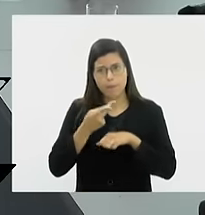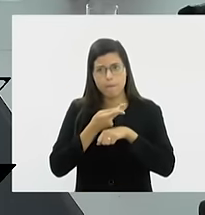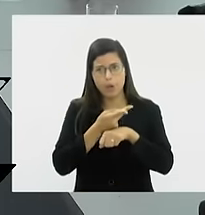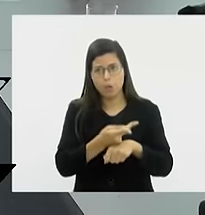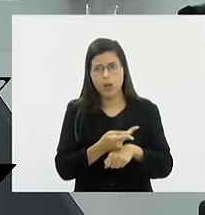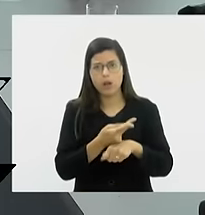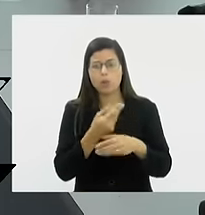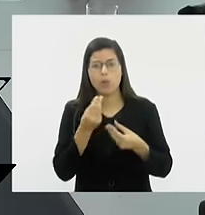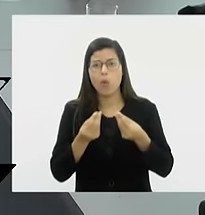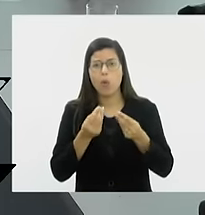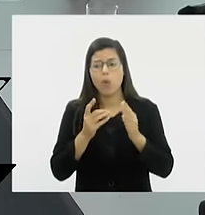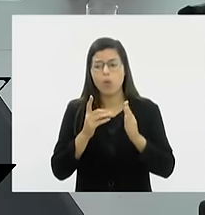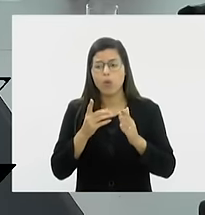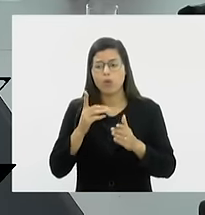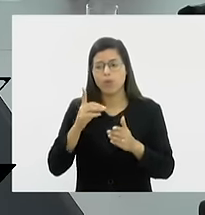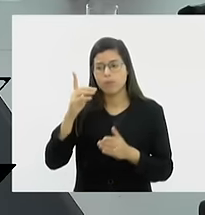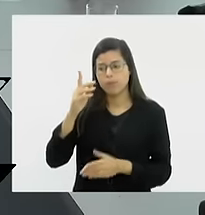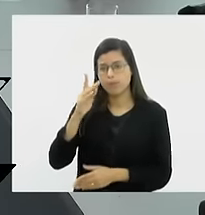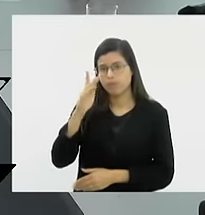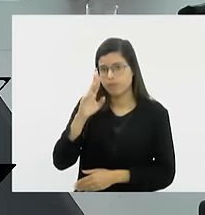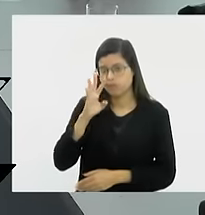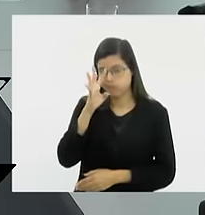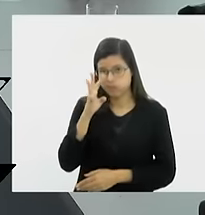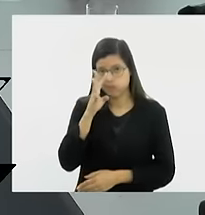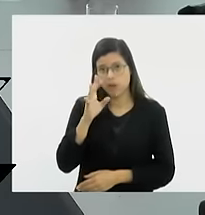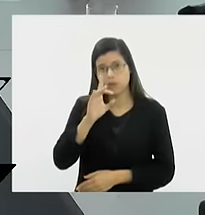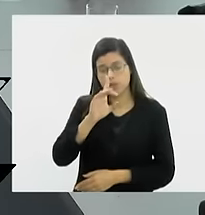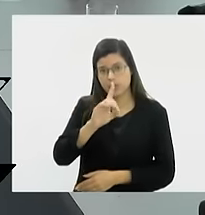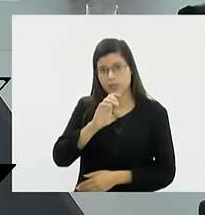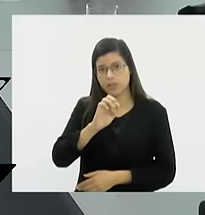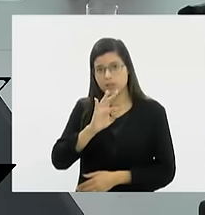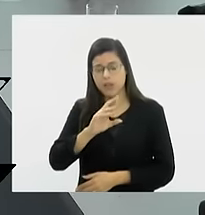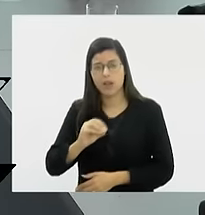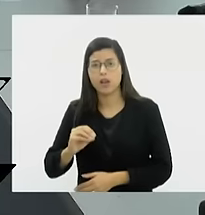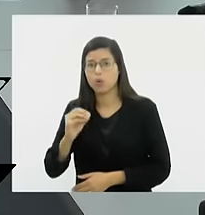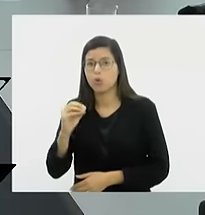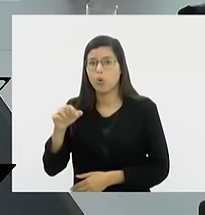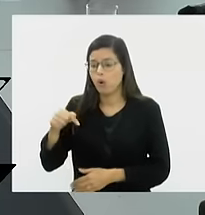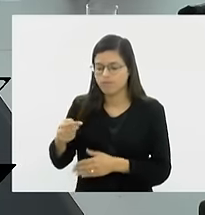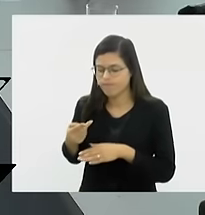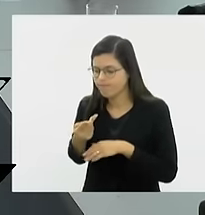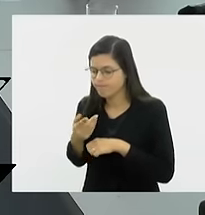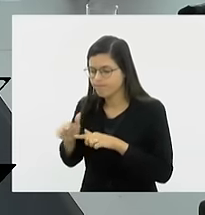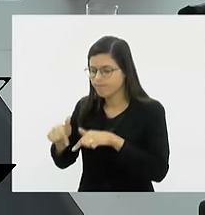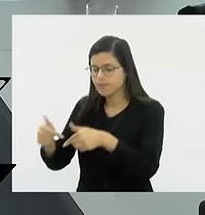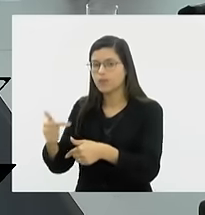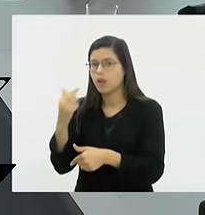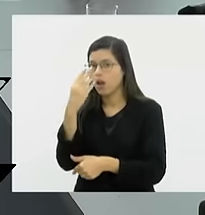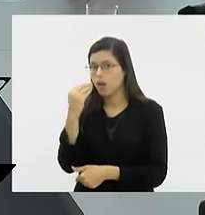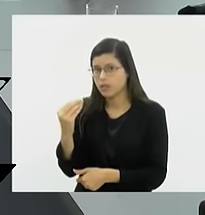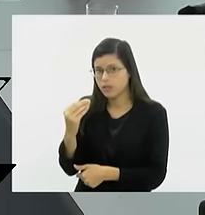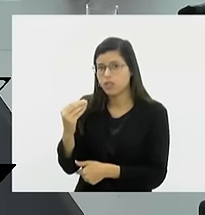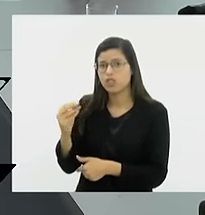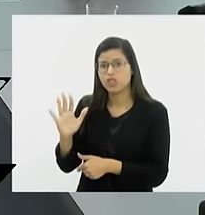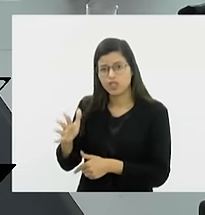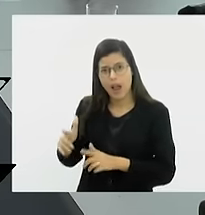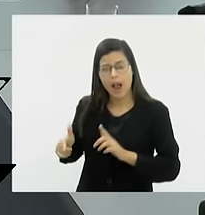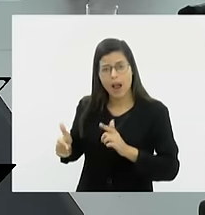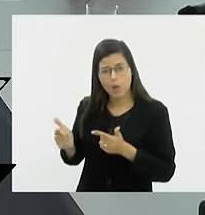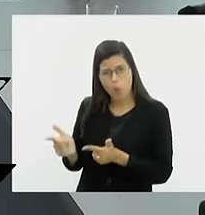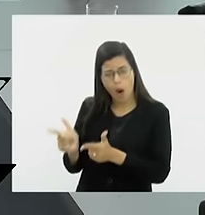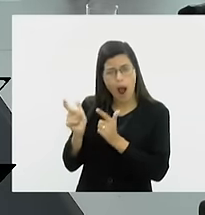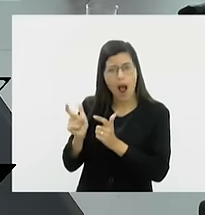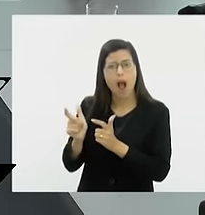que os agentes do DETO abordam os veículos, as vans, constrangendo até os passageiros armados. Perseguindo em carro particular. Perseguem